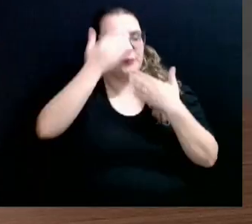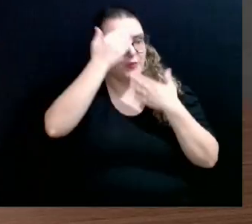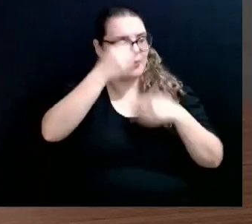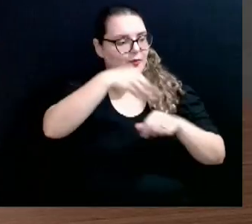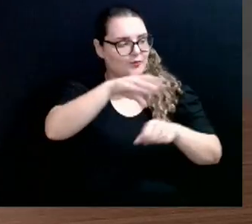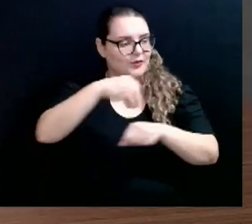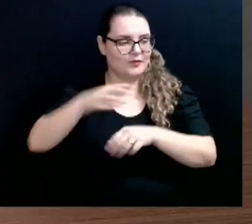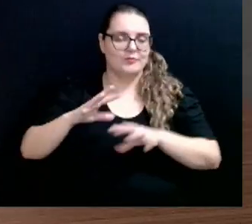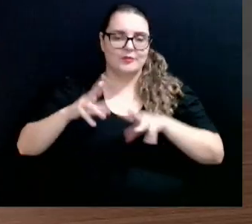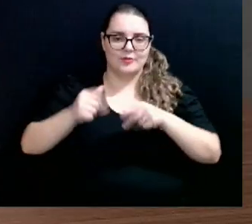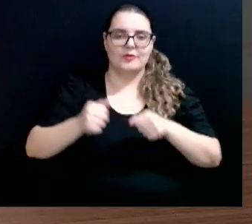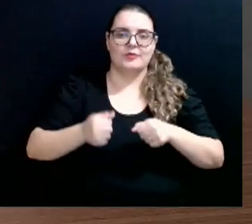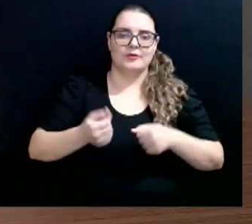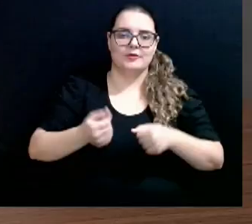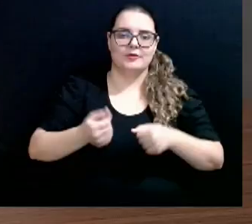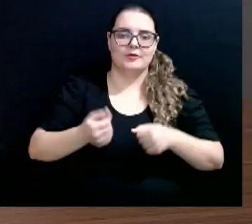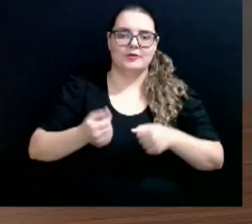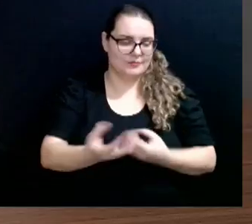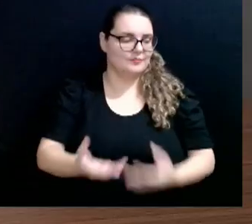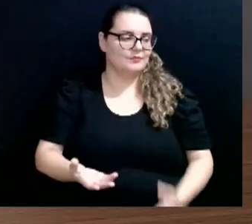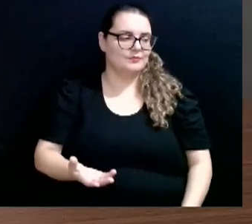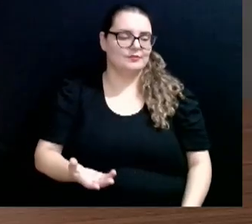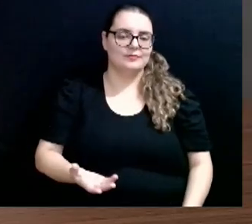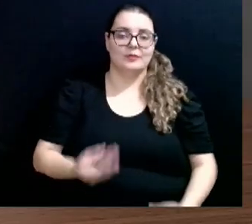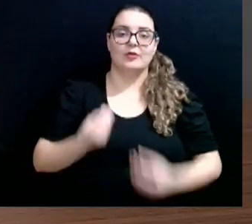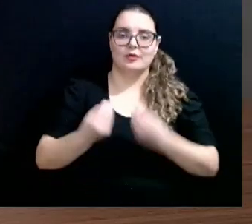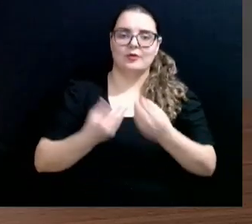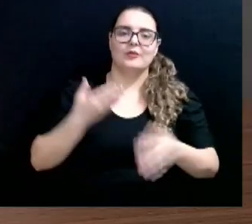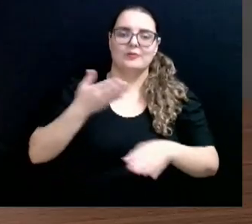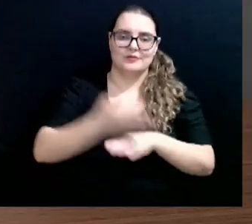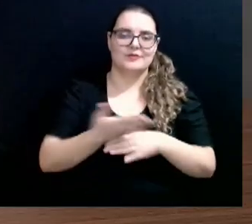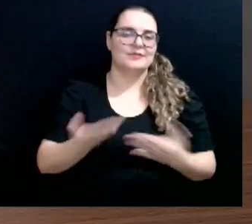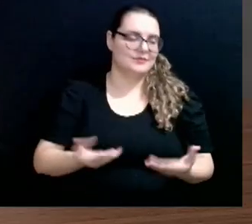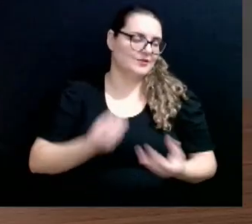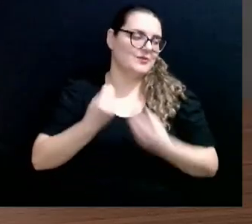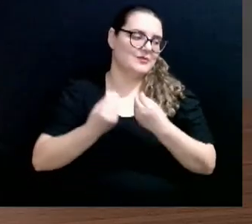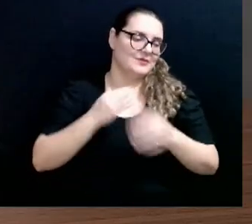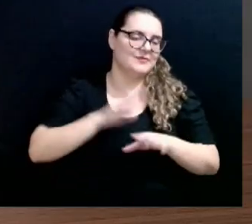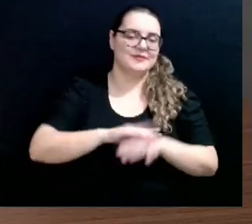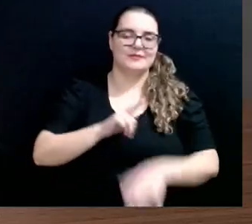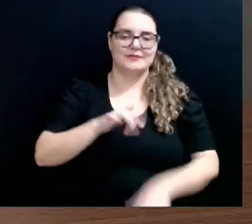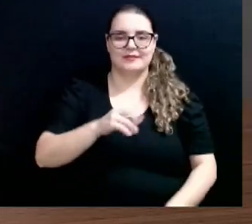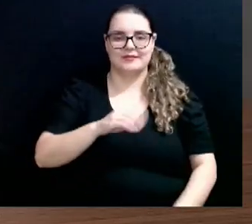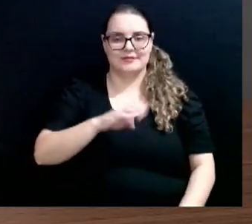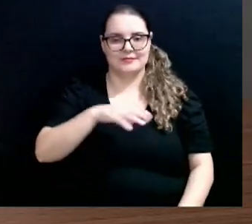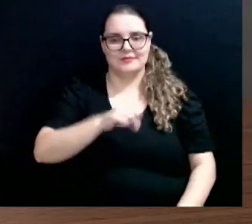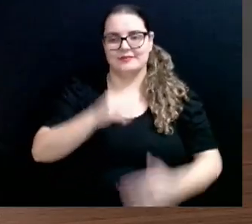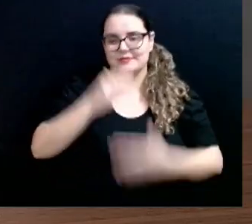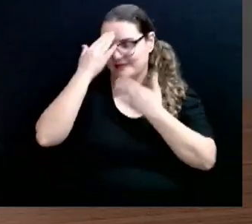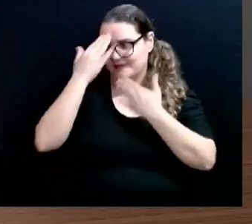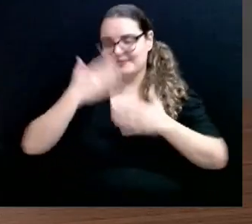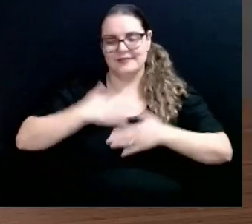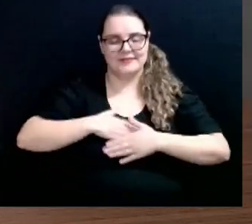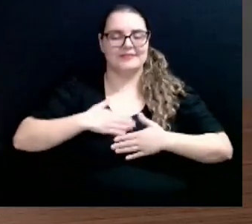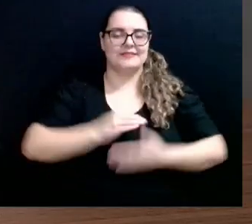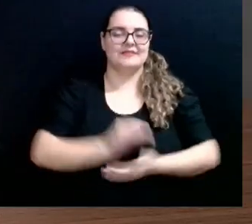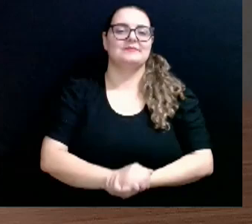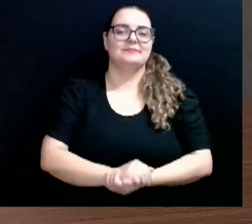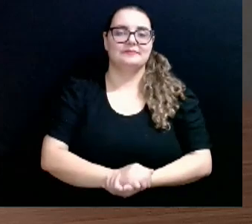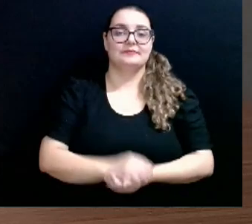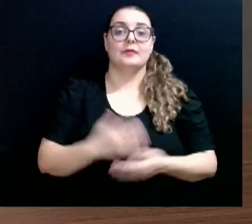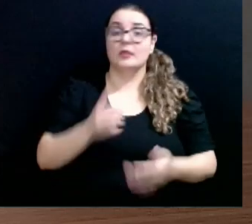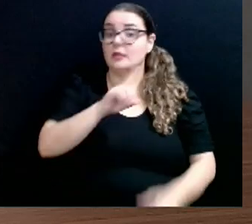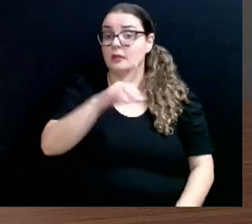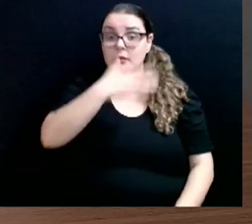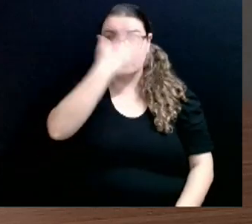essas informações sobre como participar, né, como que funcionam os leilões de bens. Muito obrigado. Imagina, é um prazer. Pessoal, não se esqueça de